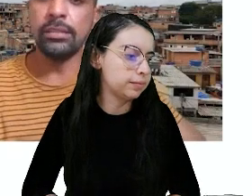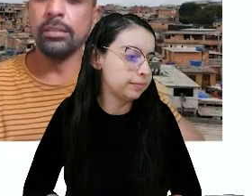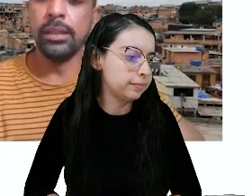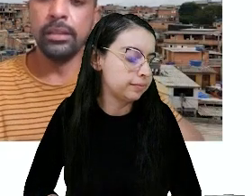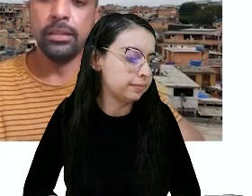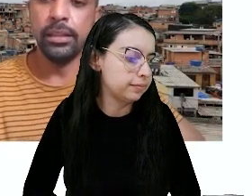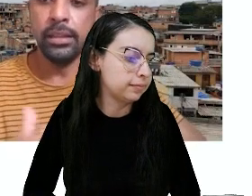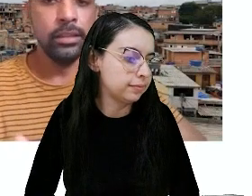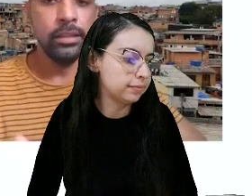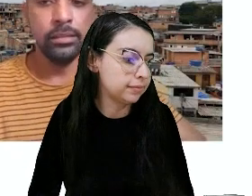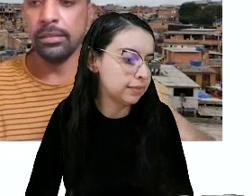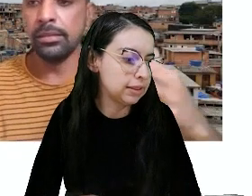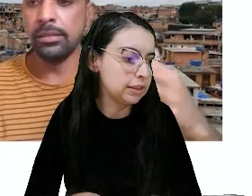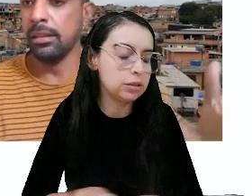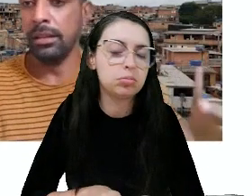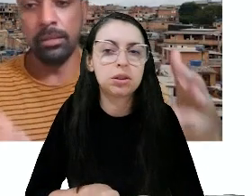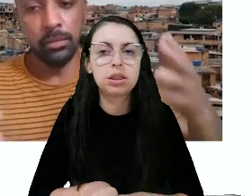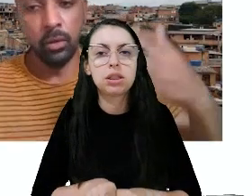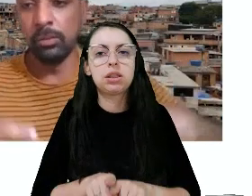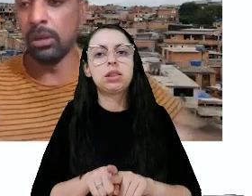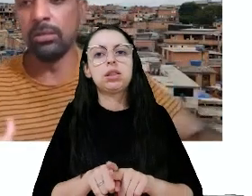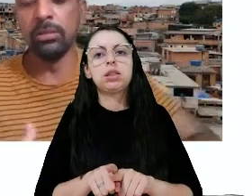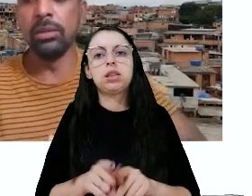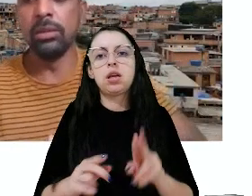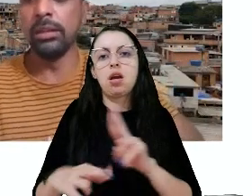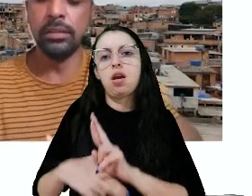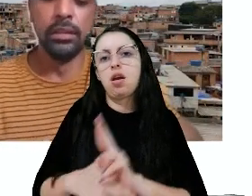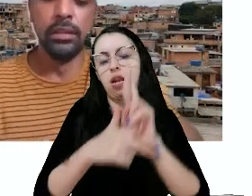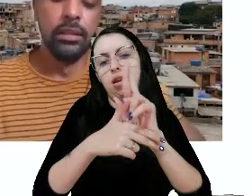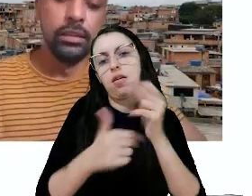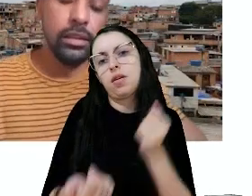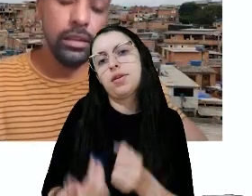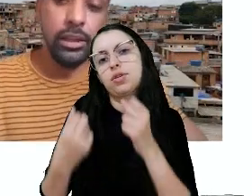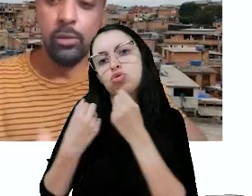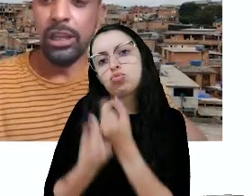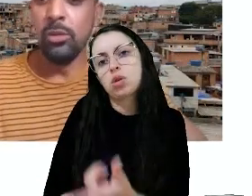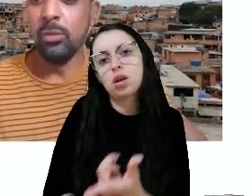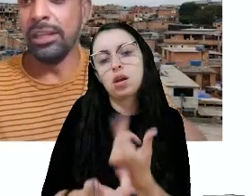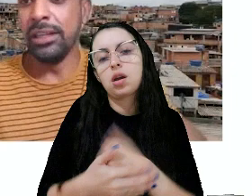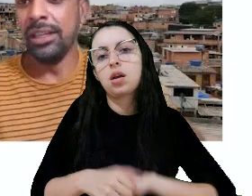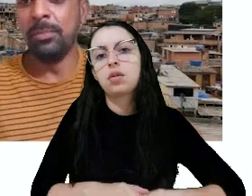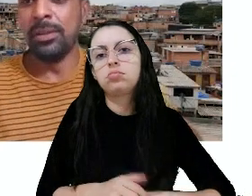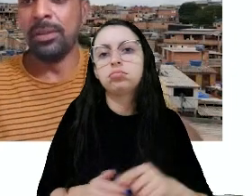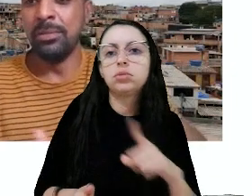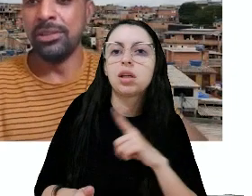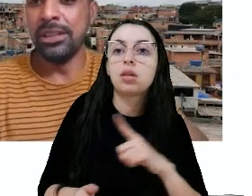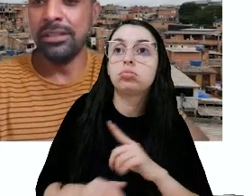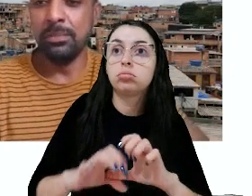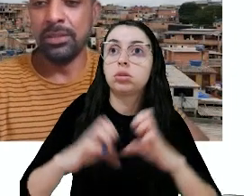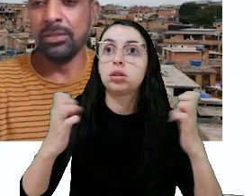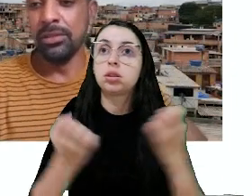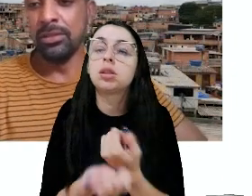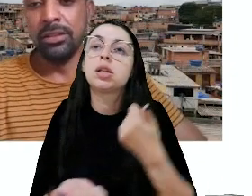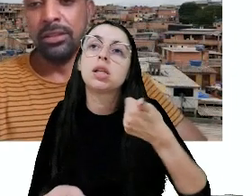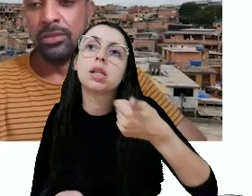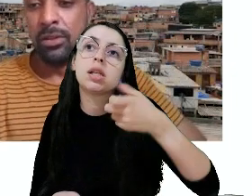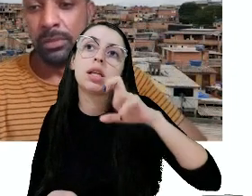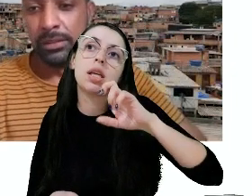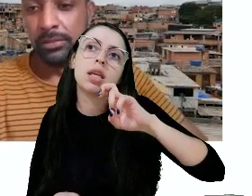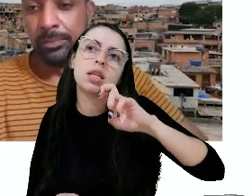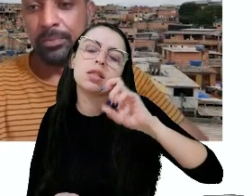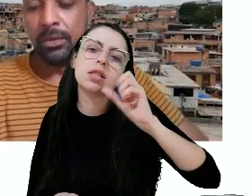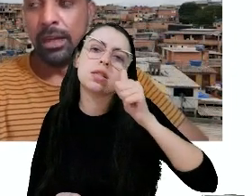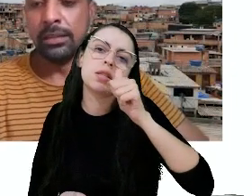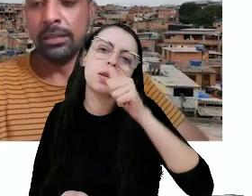Empreendedoras sociais também, lideranças, colaboradoras... Eu tenho uma equipe, por exemplo, de 15 pessoas, só tem